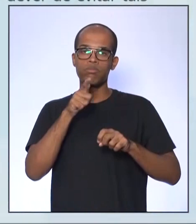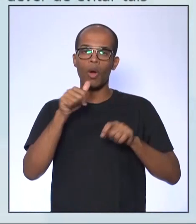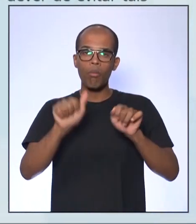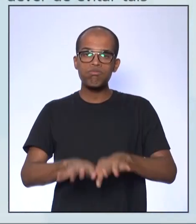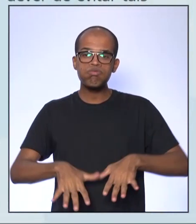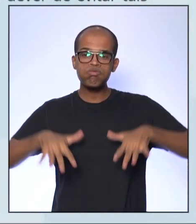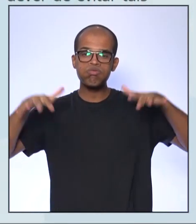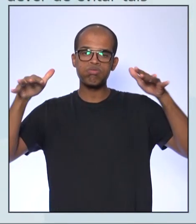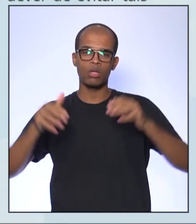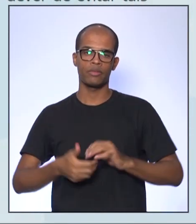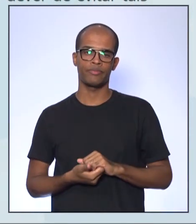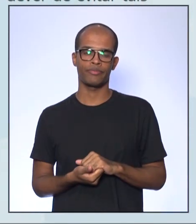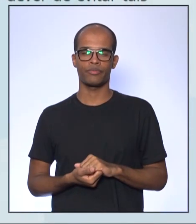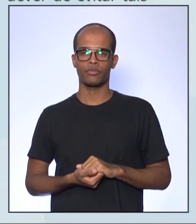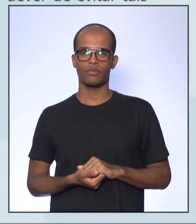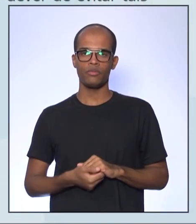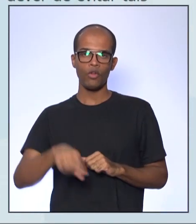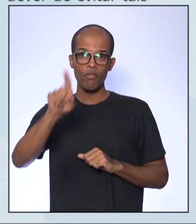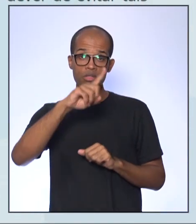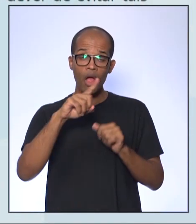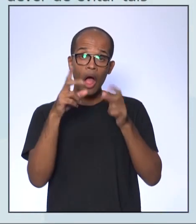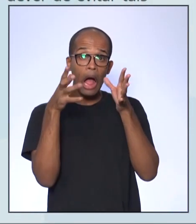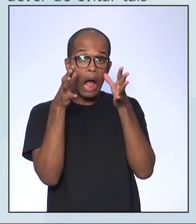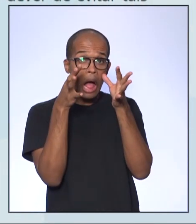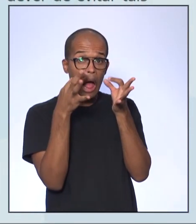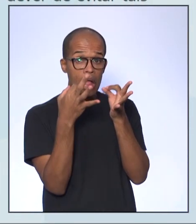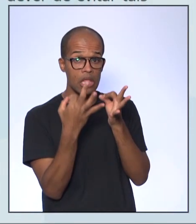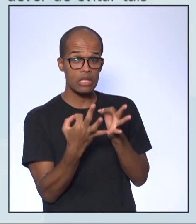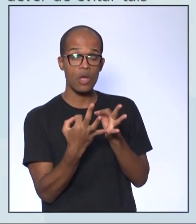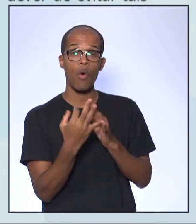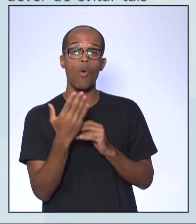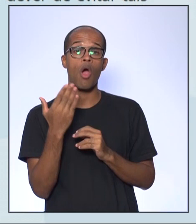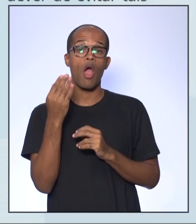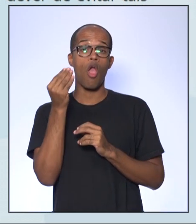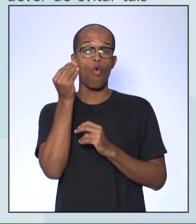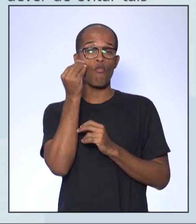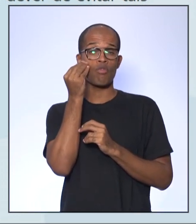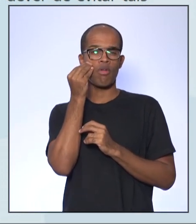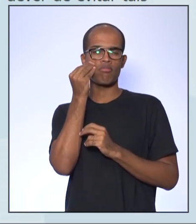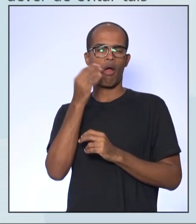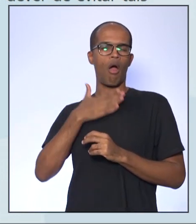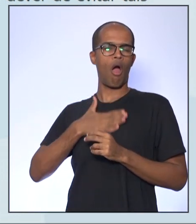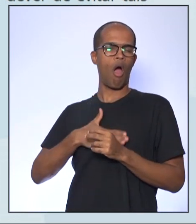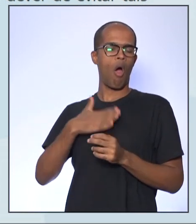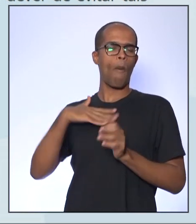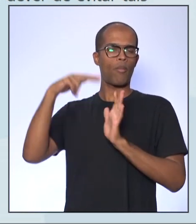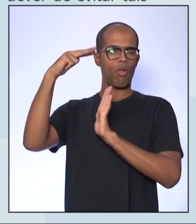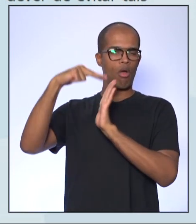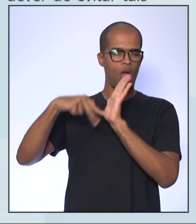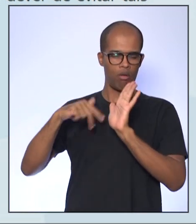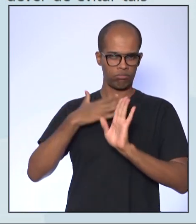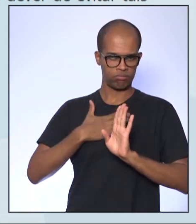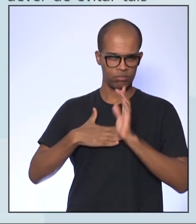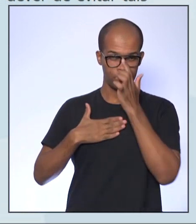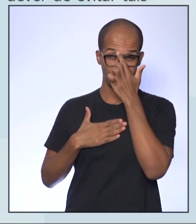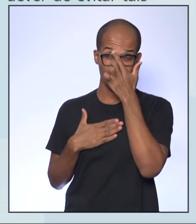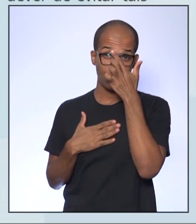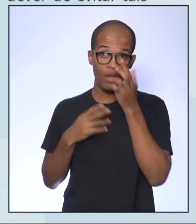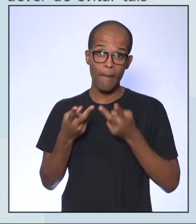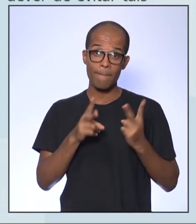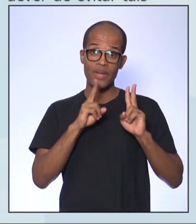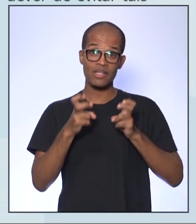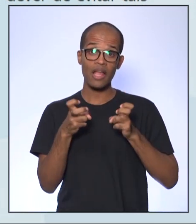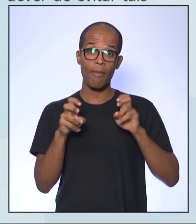As Enchentes. Peço que você preste bastante atenção. Vou tentar ler para você de maneira bem calma e tranquila, tá certo? Notem na tela